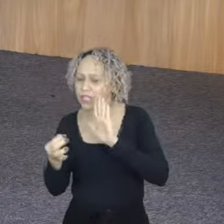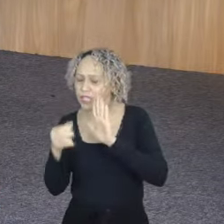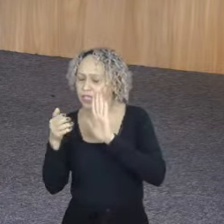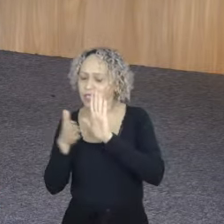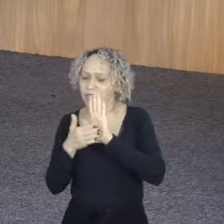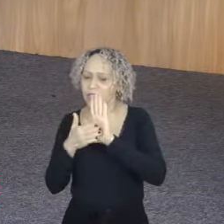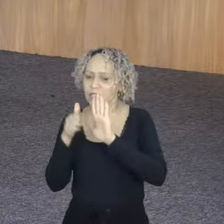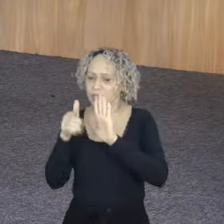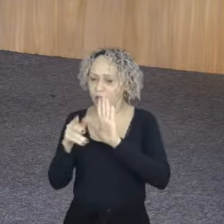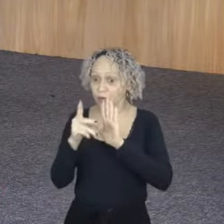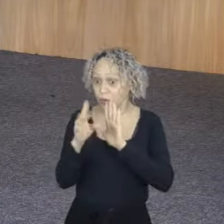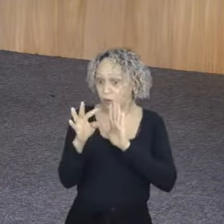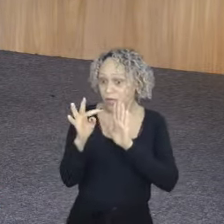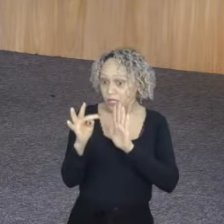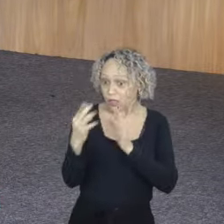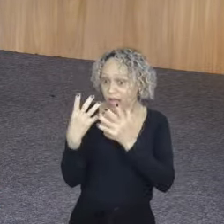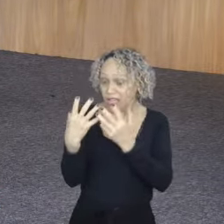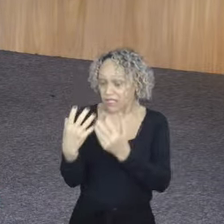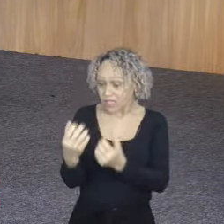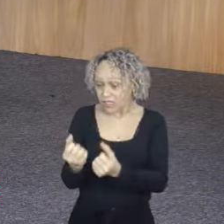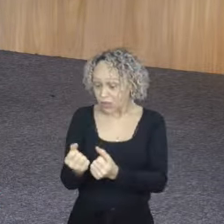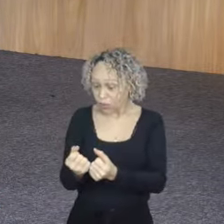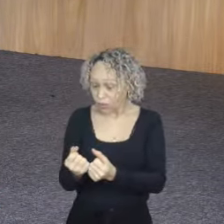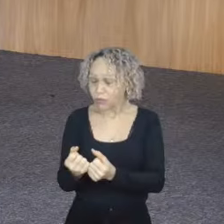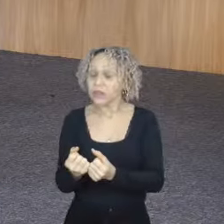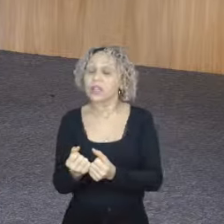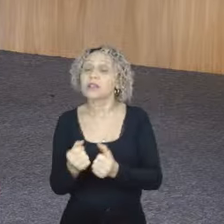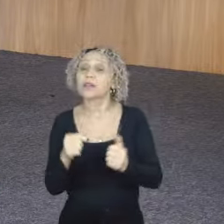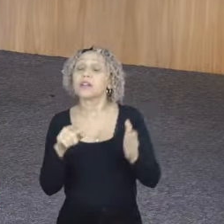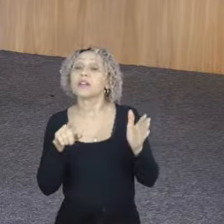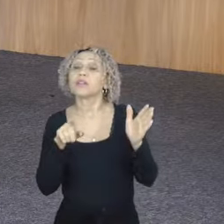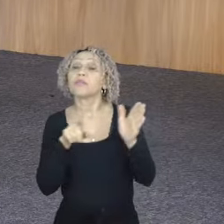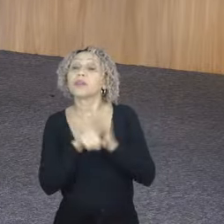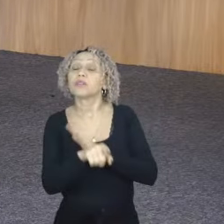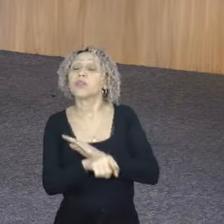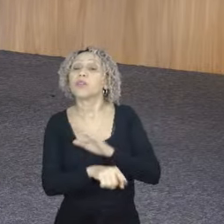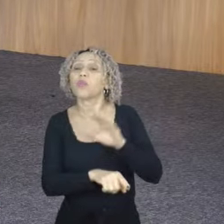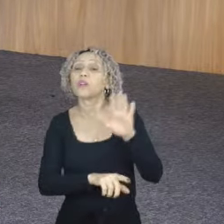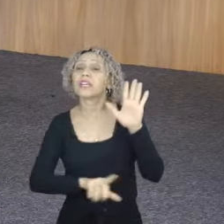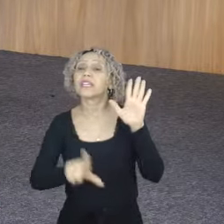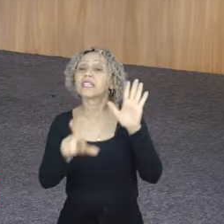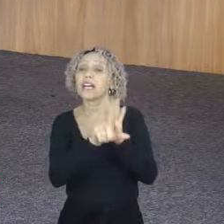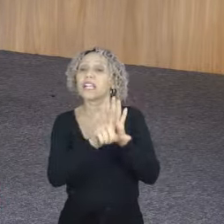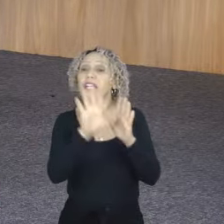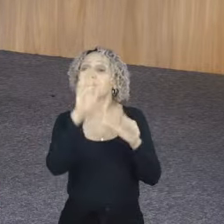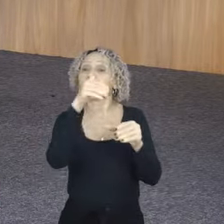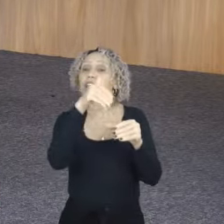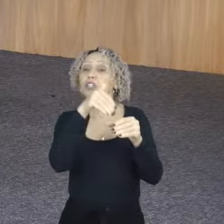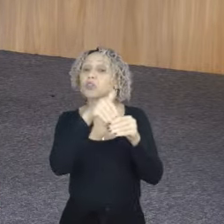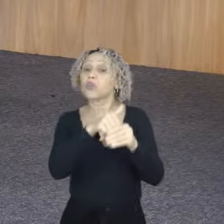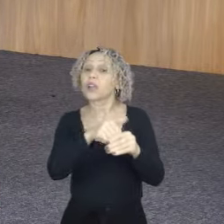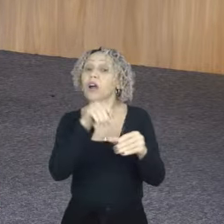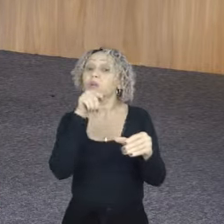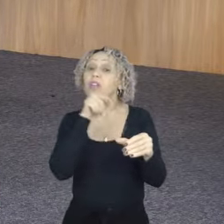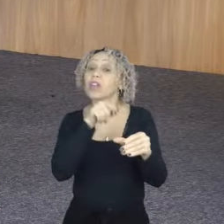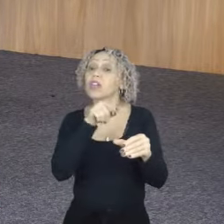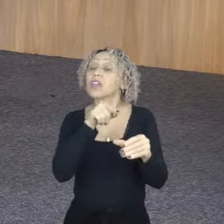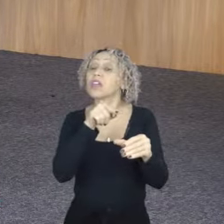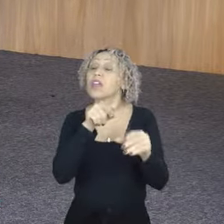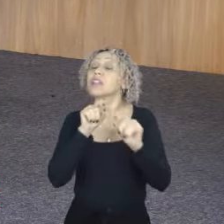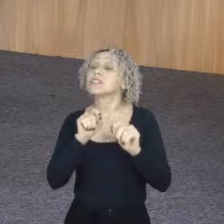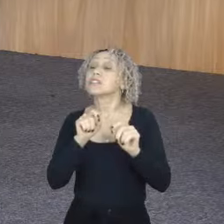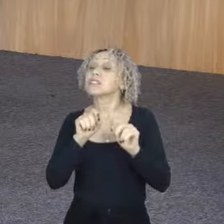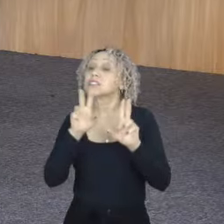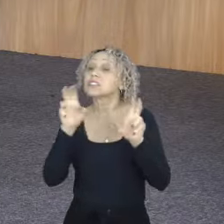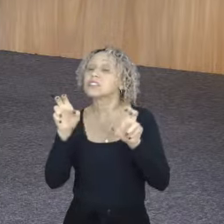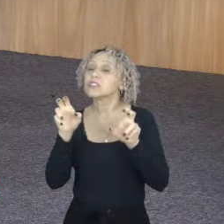essa negociação e o que diz a lei eleitoral sobre as candidaturas de pessoas negras. Olha,